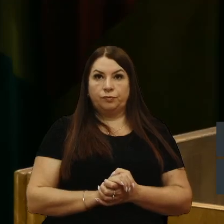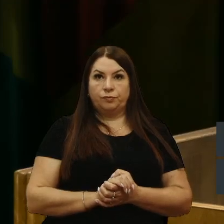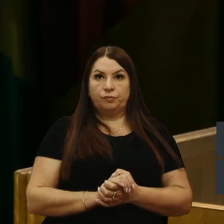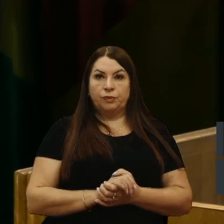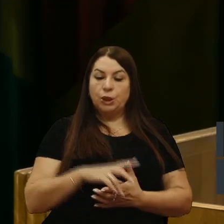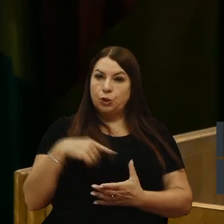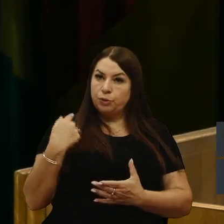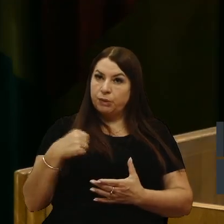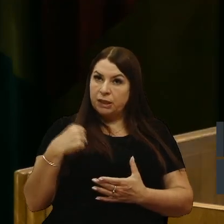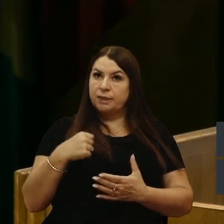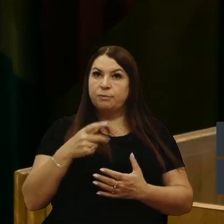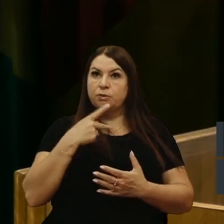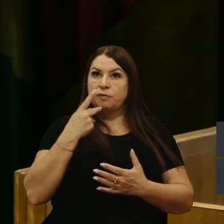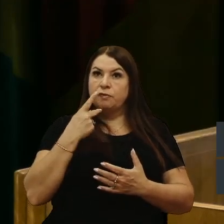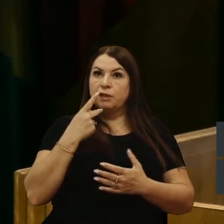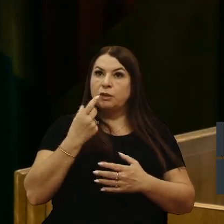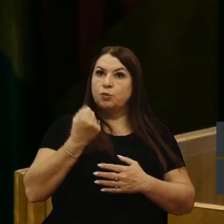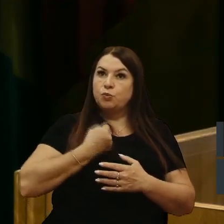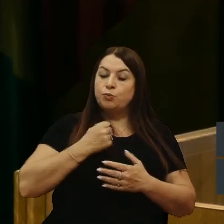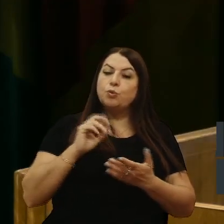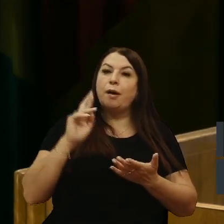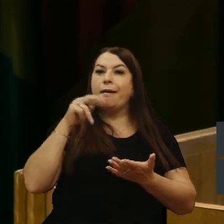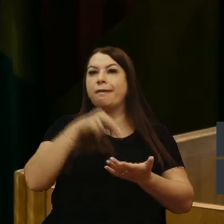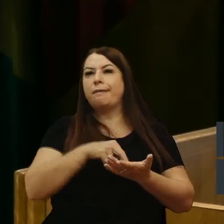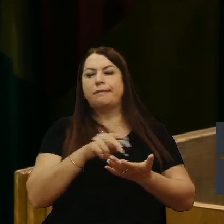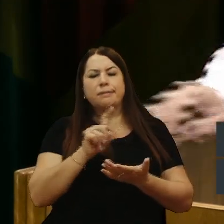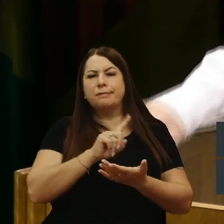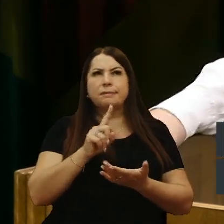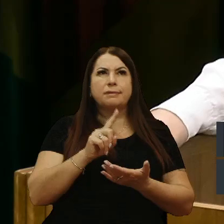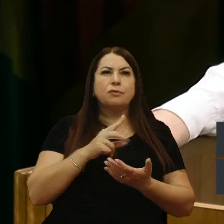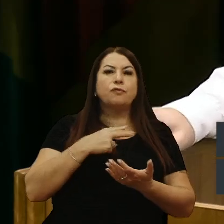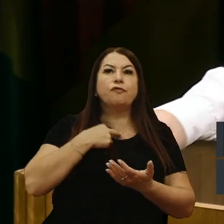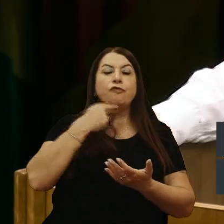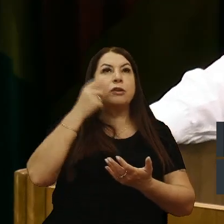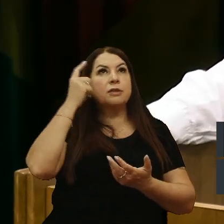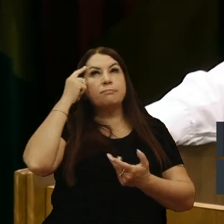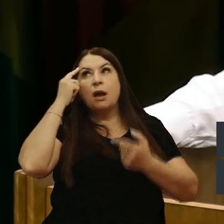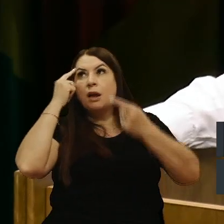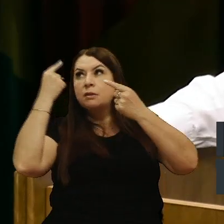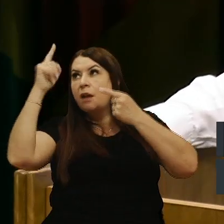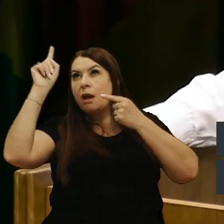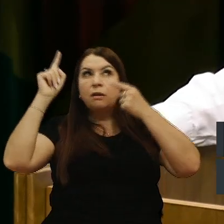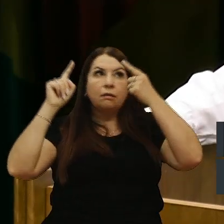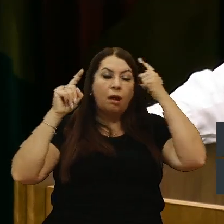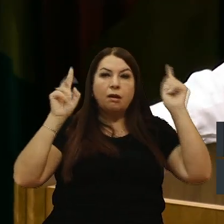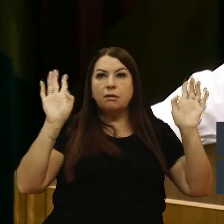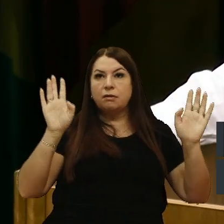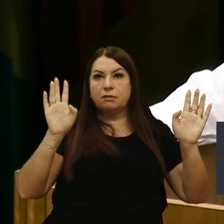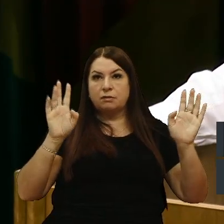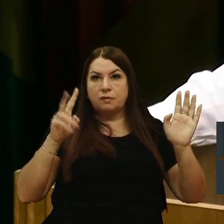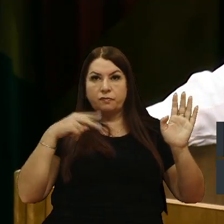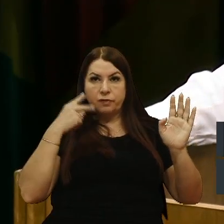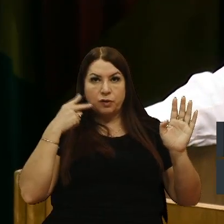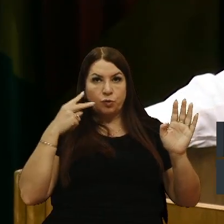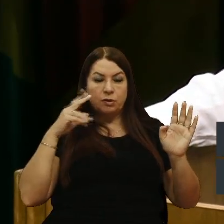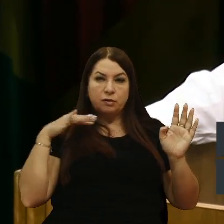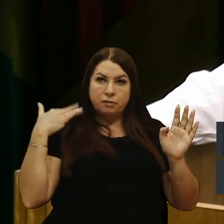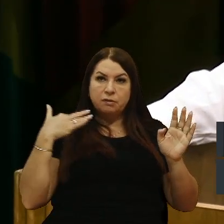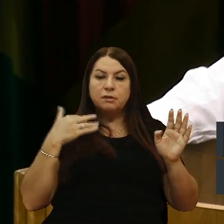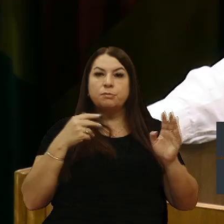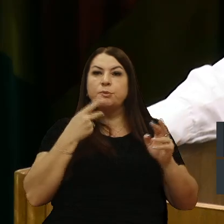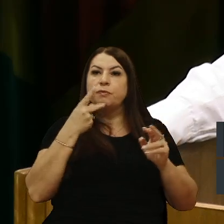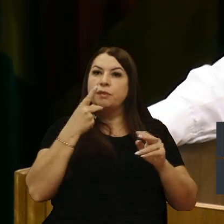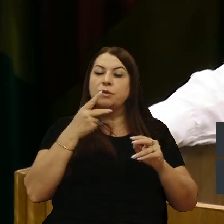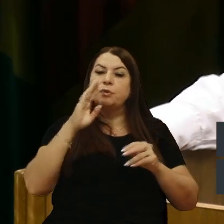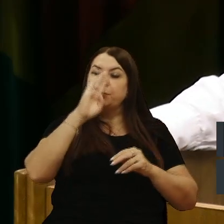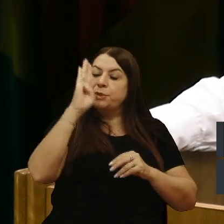nós precisamos tratar com números reais, não com as vozes das cabeças de alguns aqui, vereador Andressa. Nós precisamos tratar de um